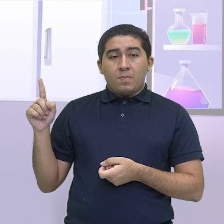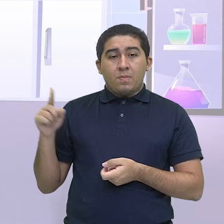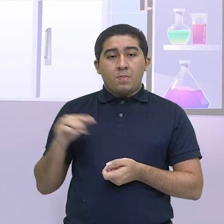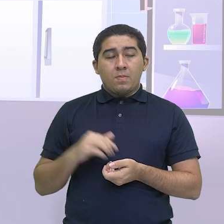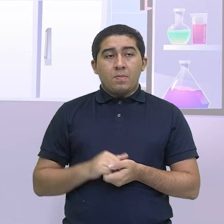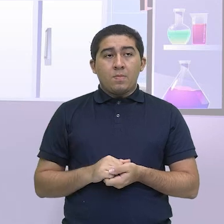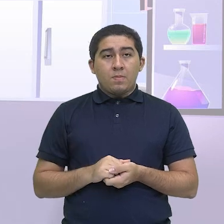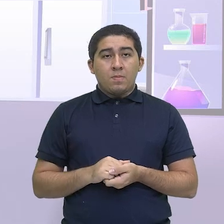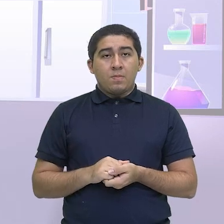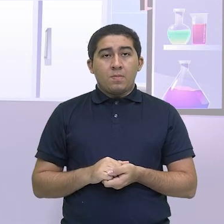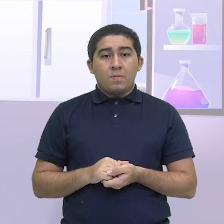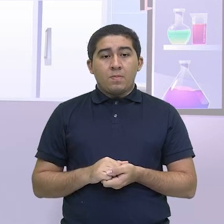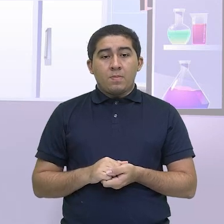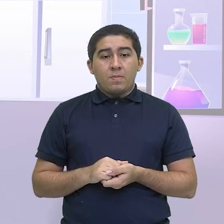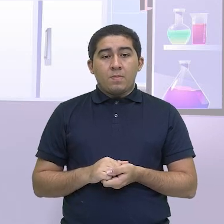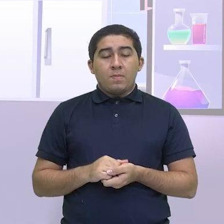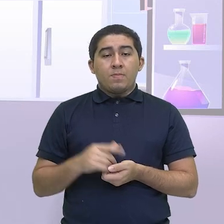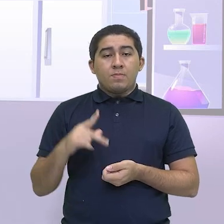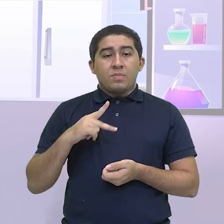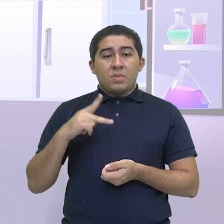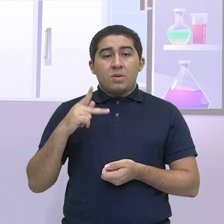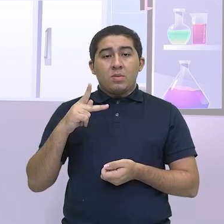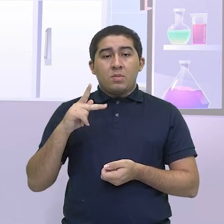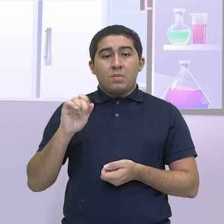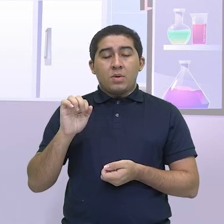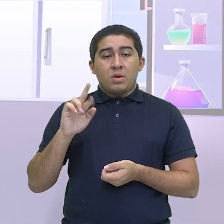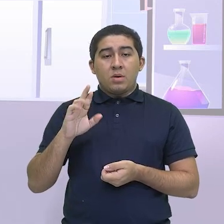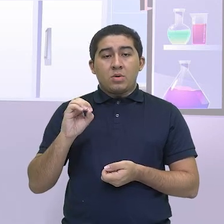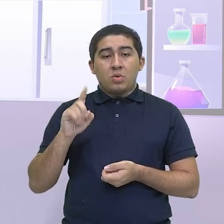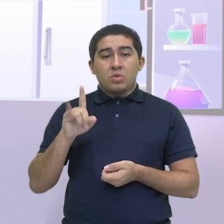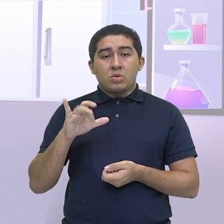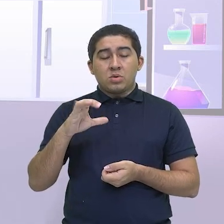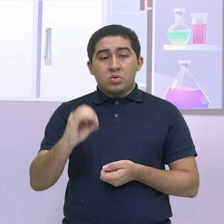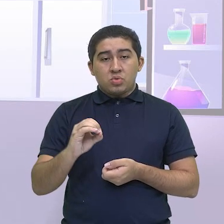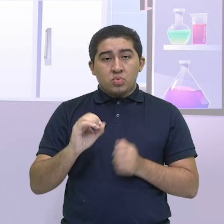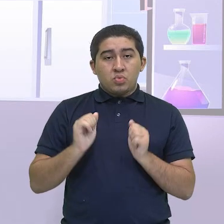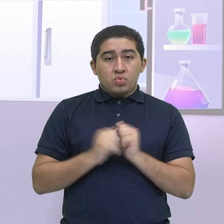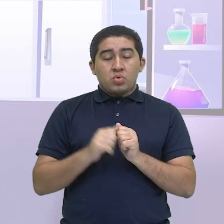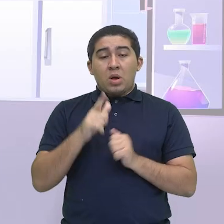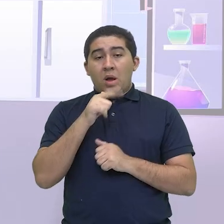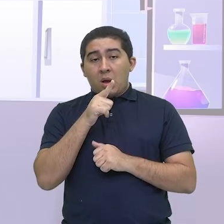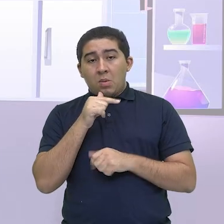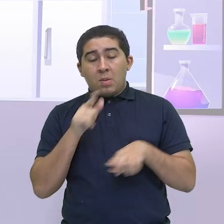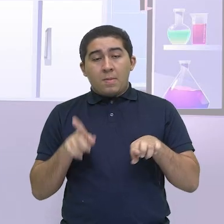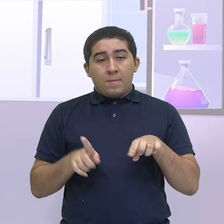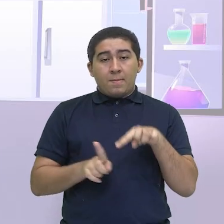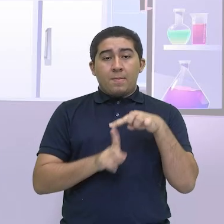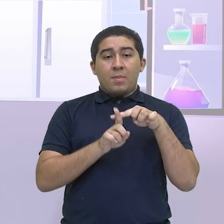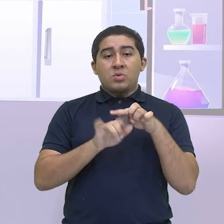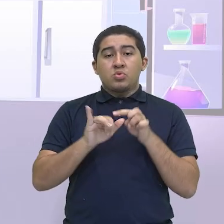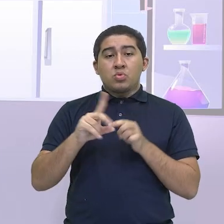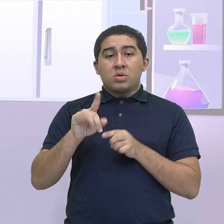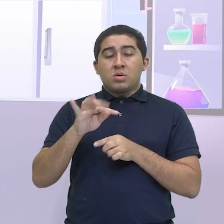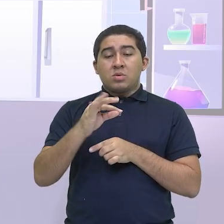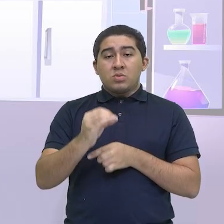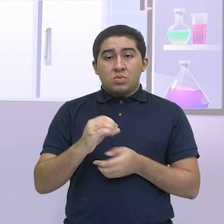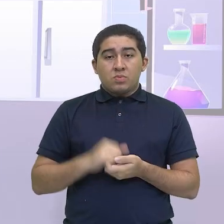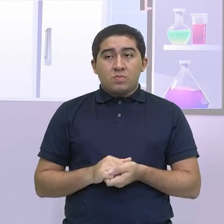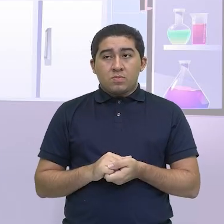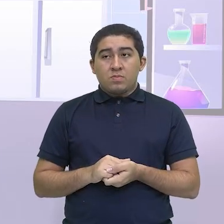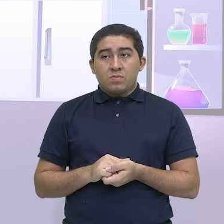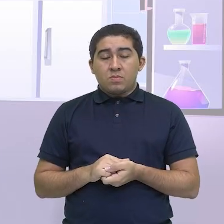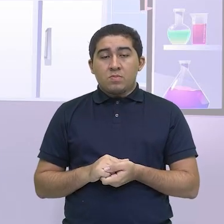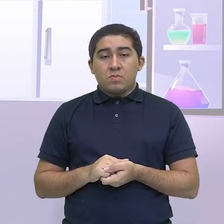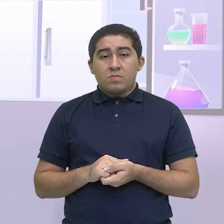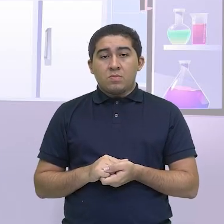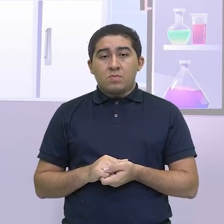peróxido de hidrogênio, né, em presença de água, reagindo com o iodeto de potássio, que é o catalisador, e ambos aqui,